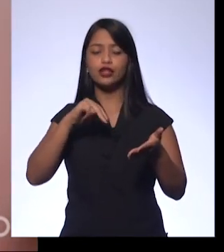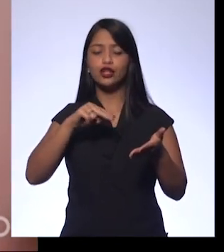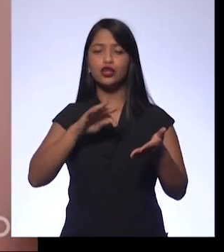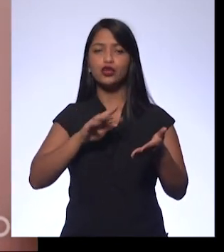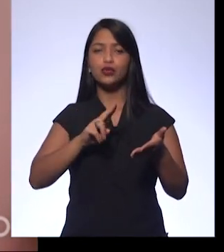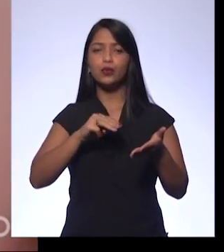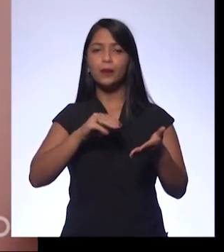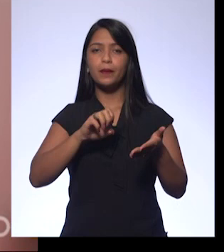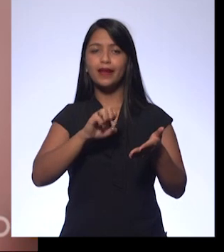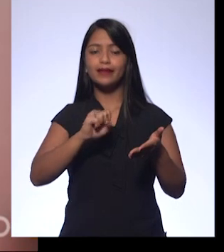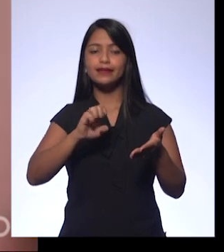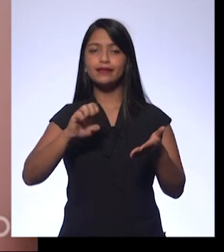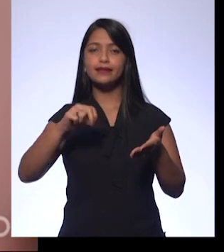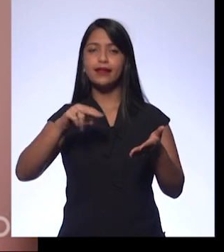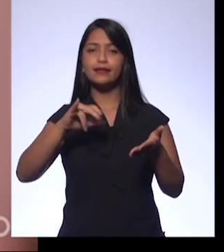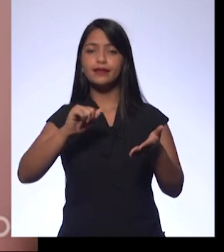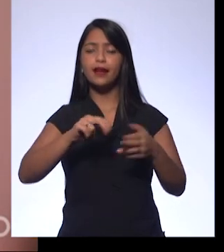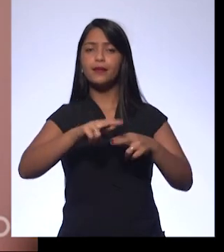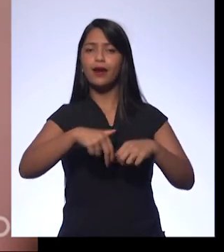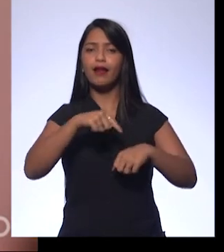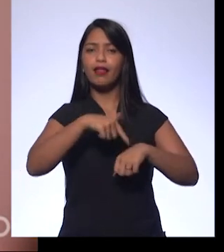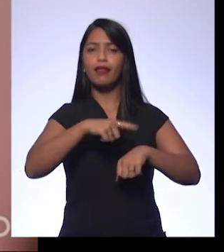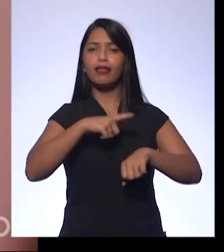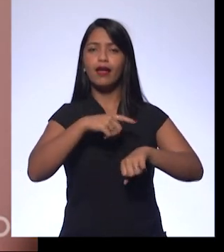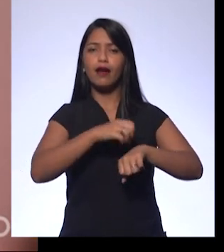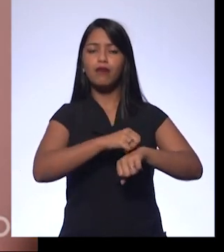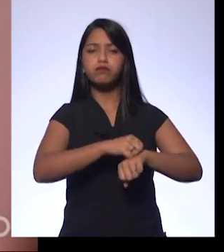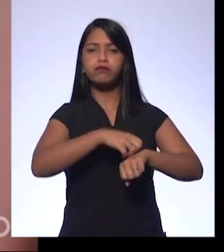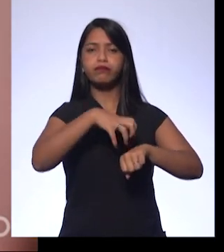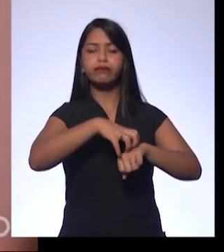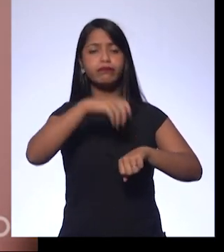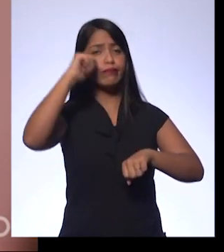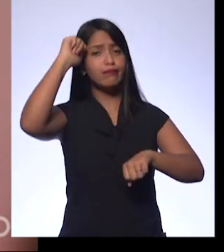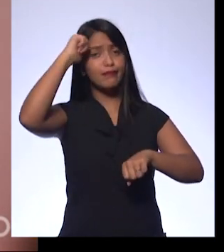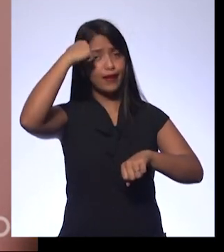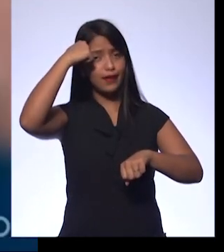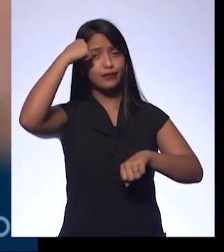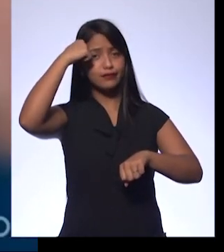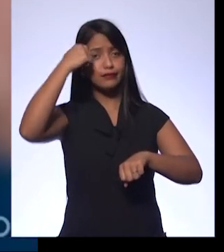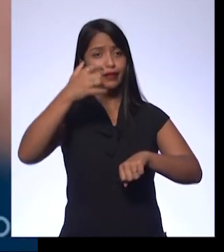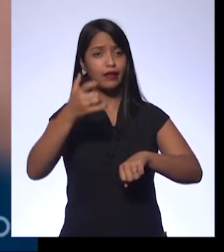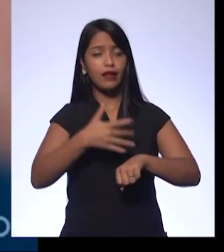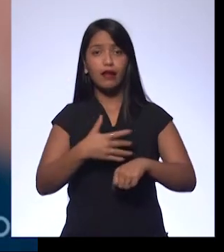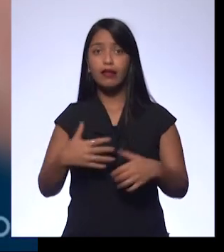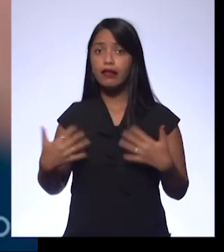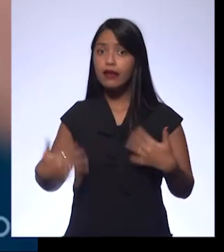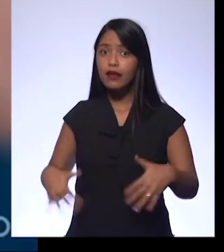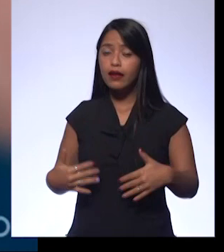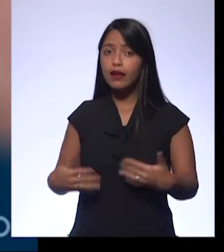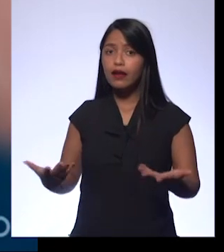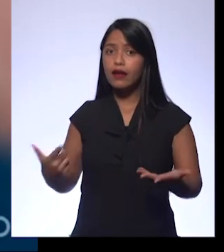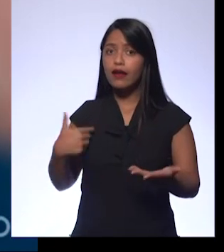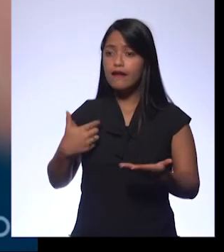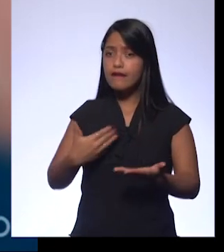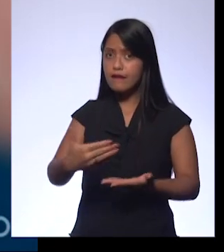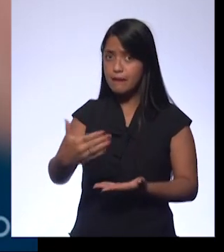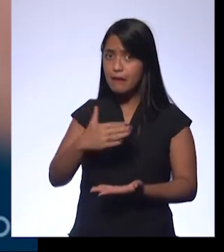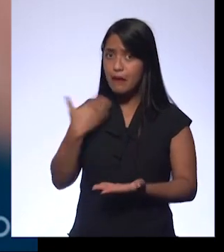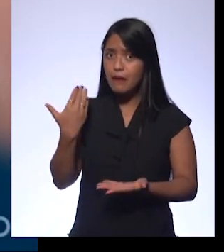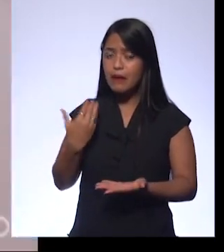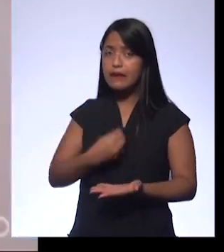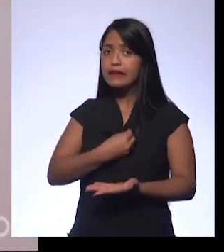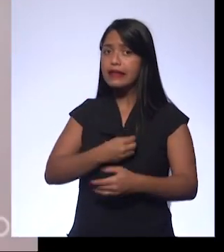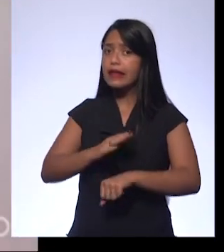intumescência resultante de lesão inflamatória e necrose subcutânea. Meu Deus, doutora, e quanto tempo eu tenho de